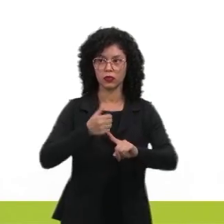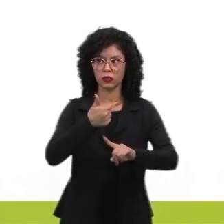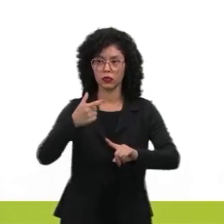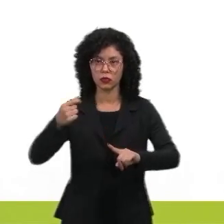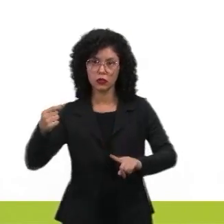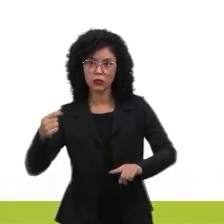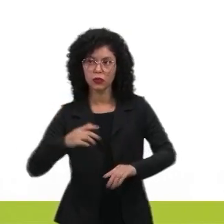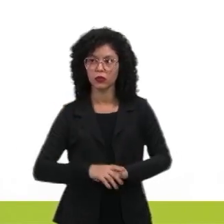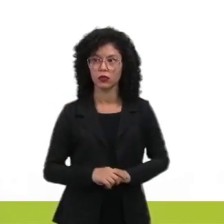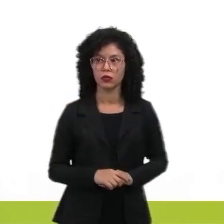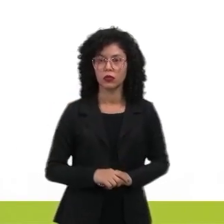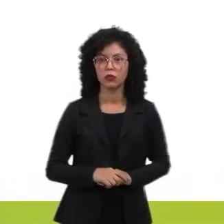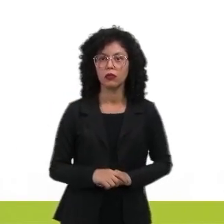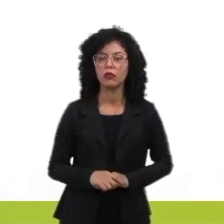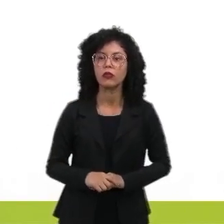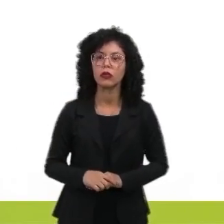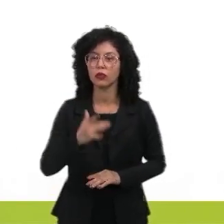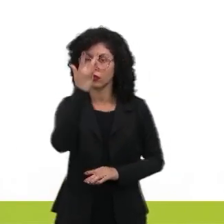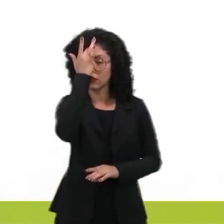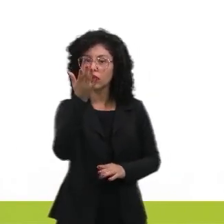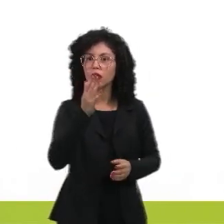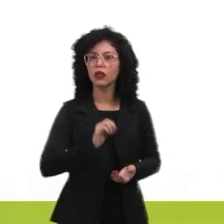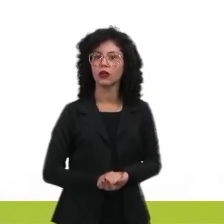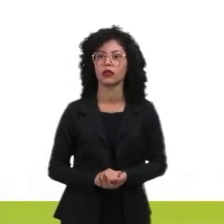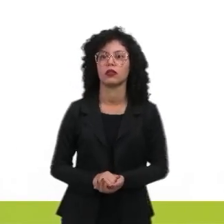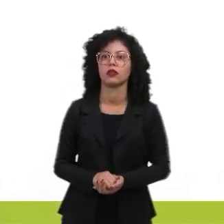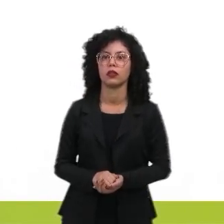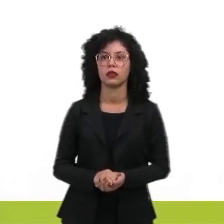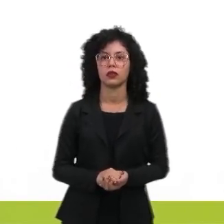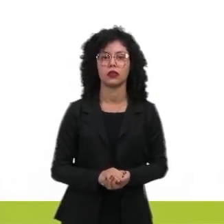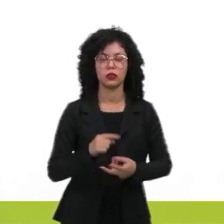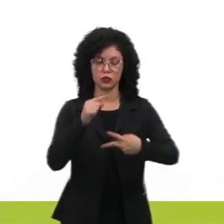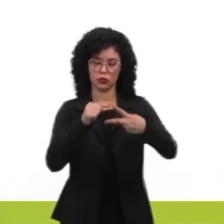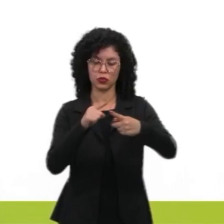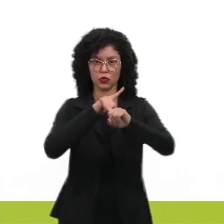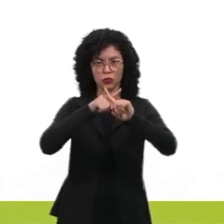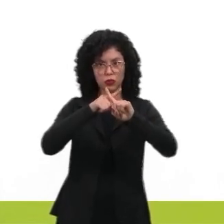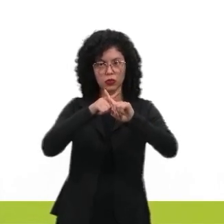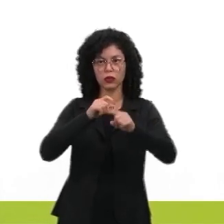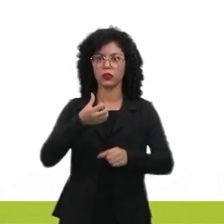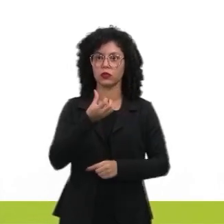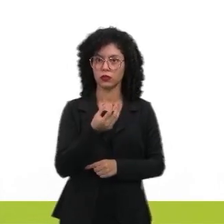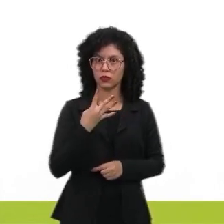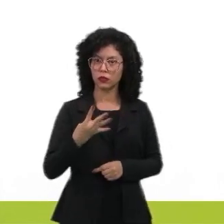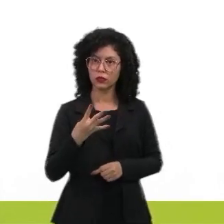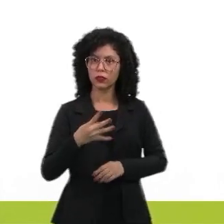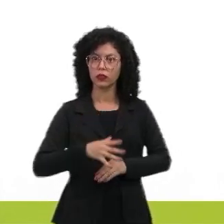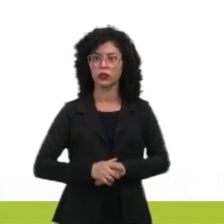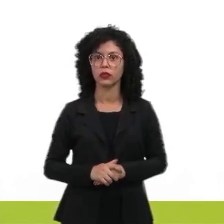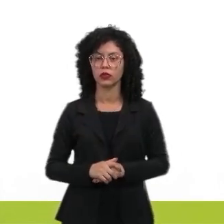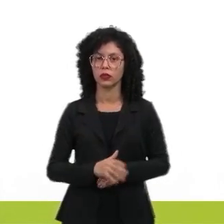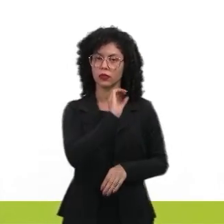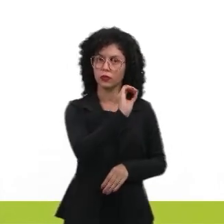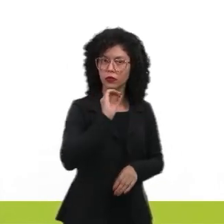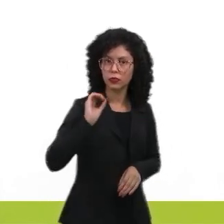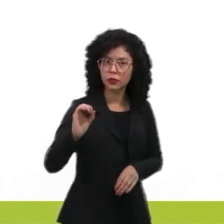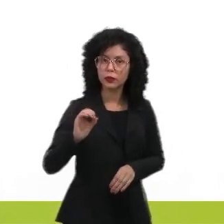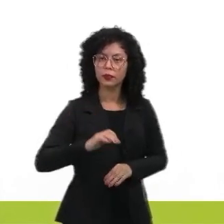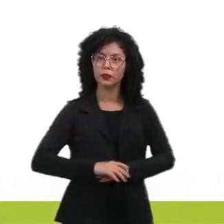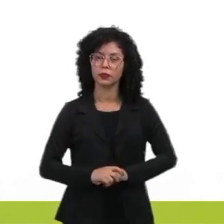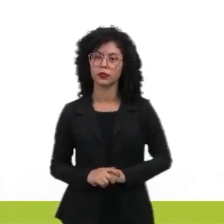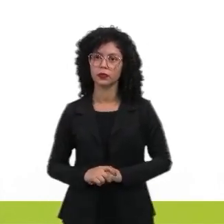tá? Aí, para ficar fácil, aí eu multiplico, ó, 2 vezes 32 dá 64, né? Ok? Acrescenta-se os 2